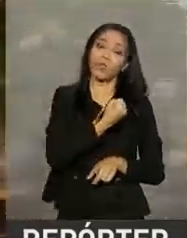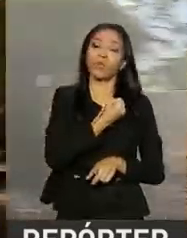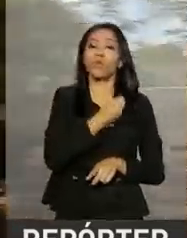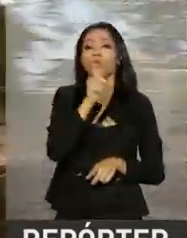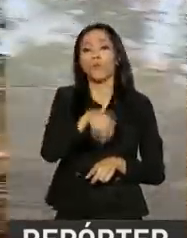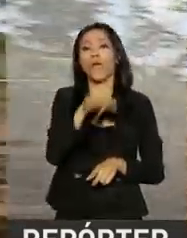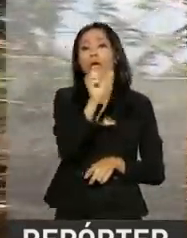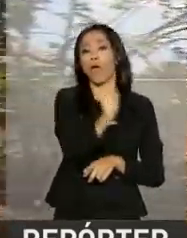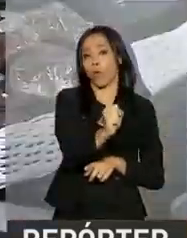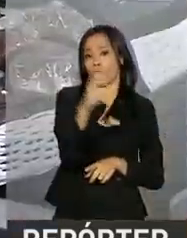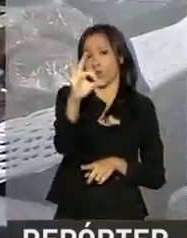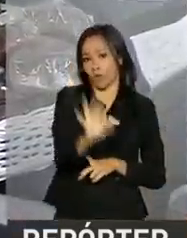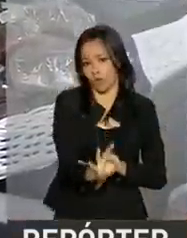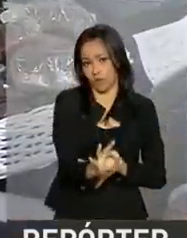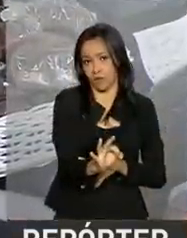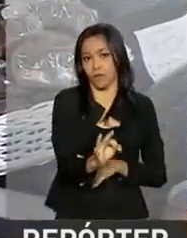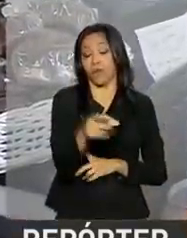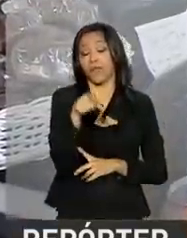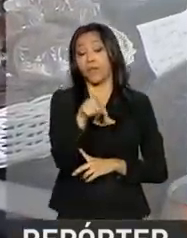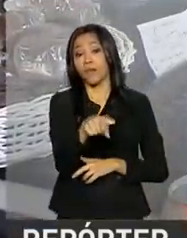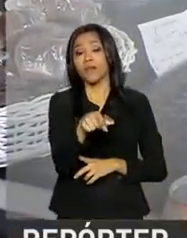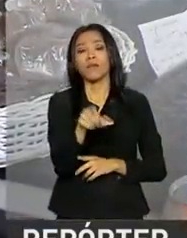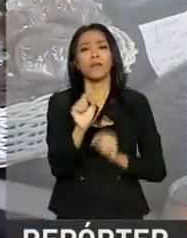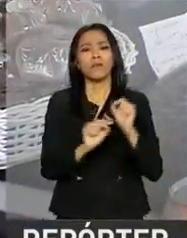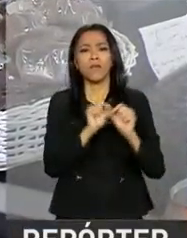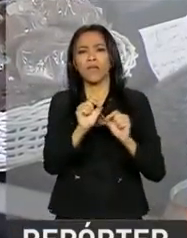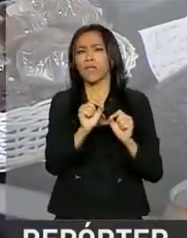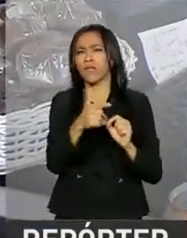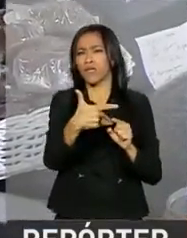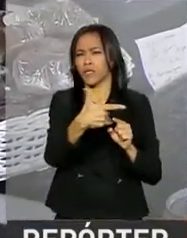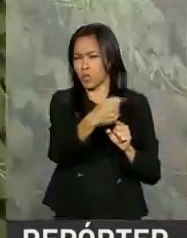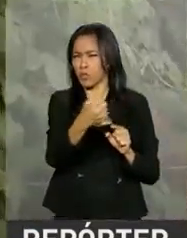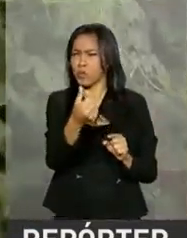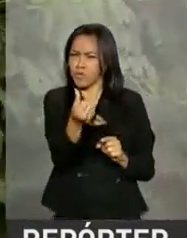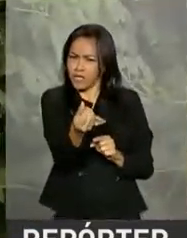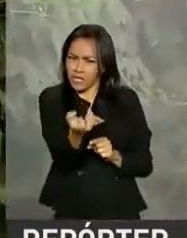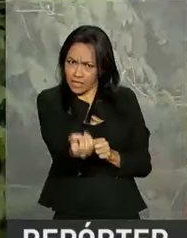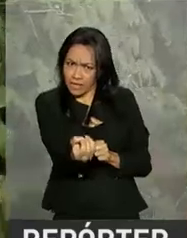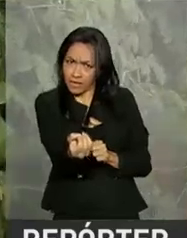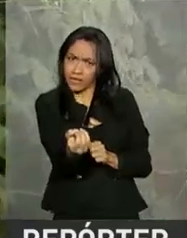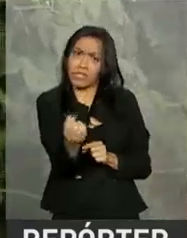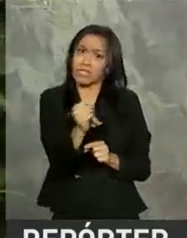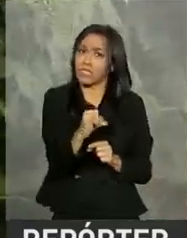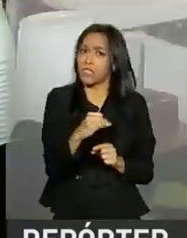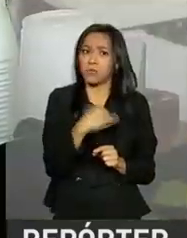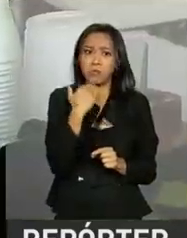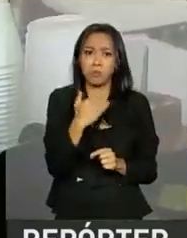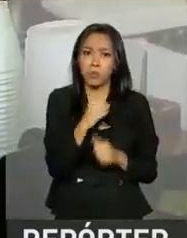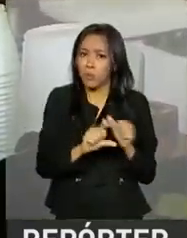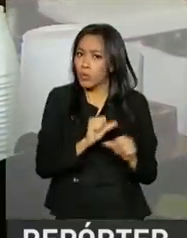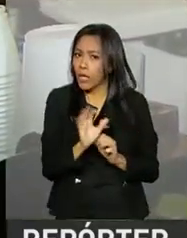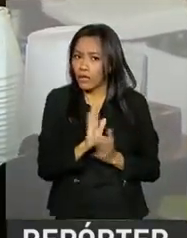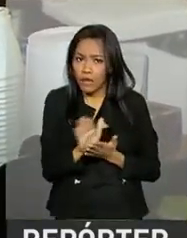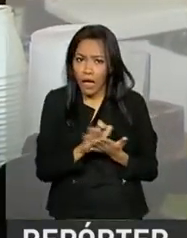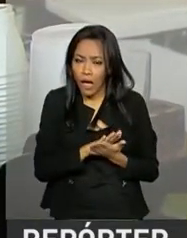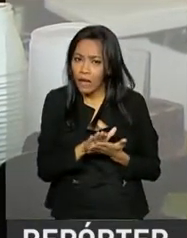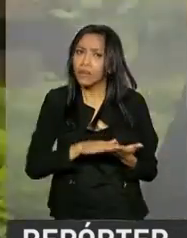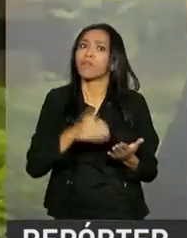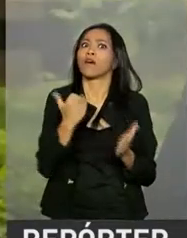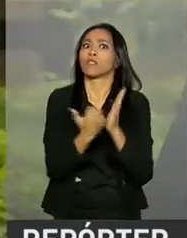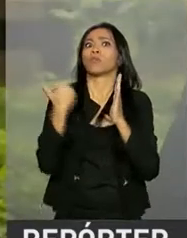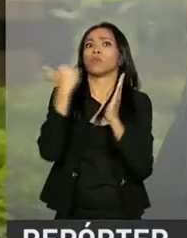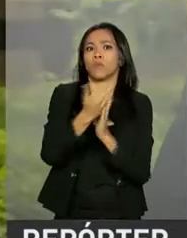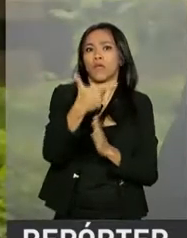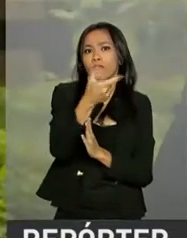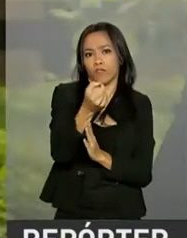é de 8%. E a previsão é de que em 2060, se nada mudar, chegue a 20%.